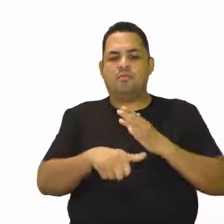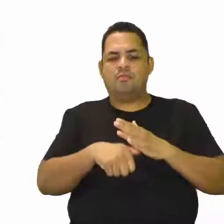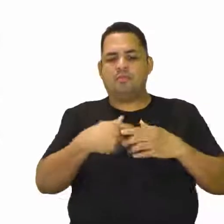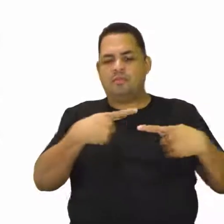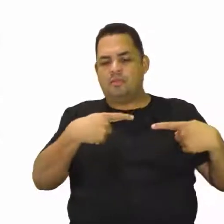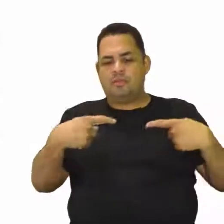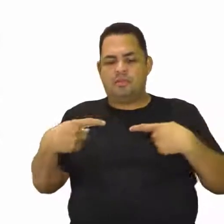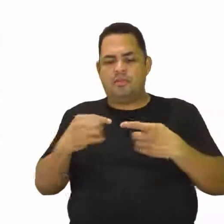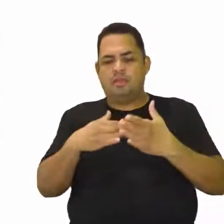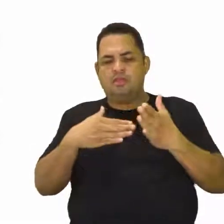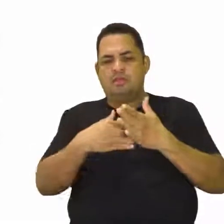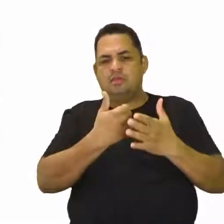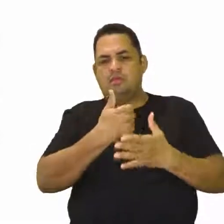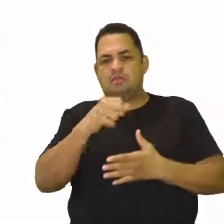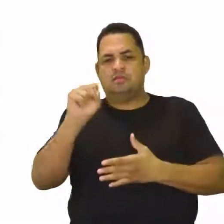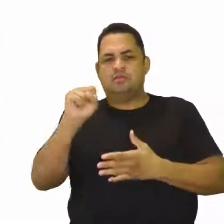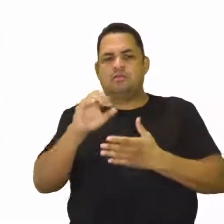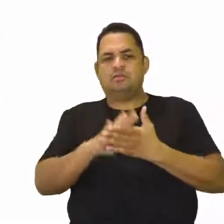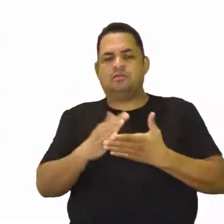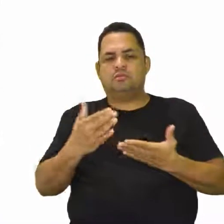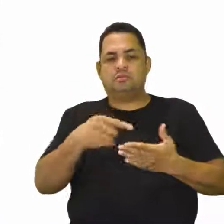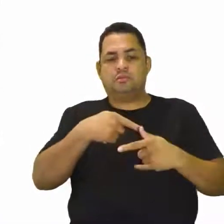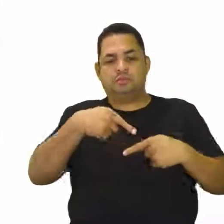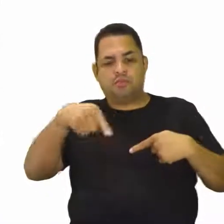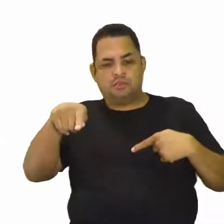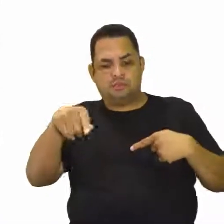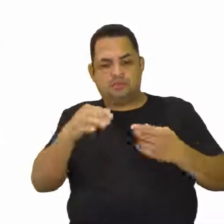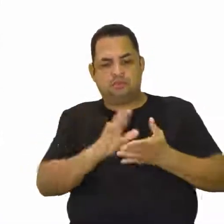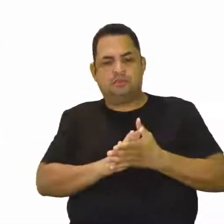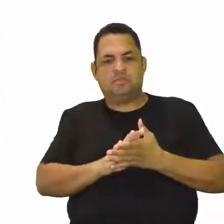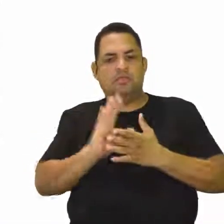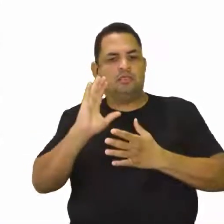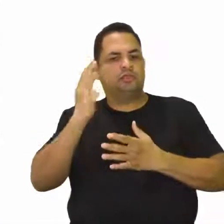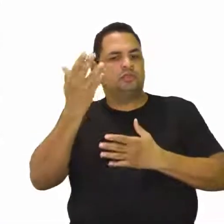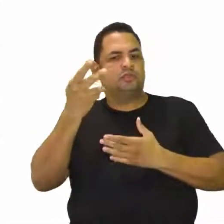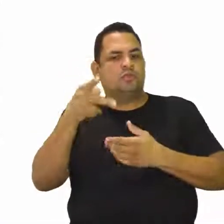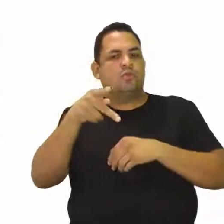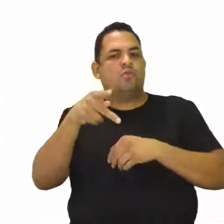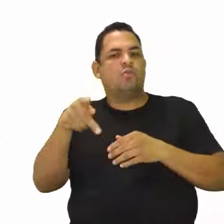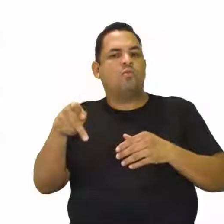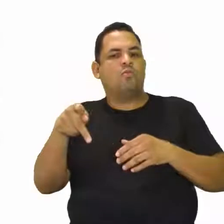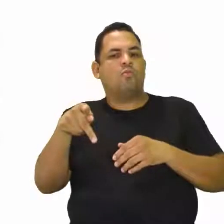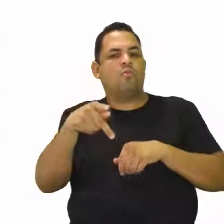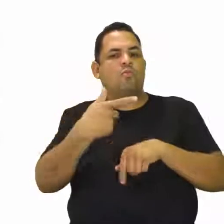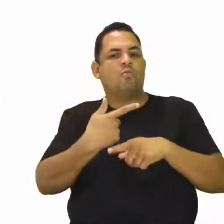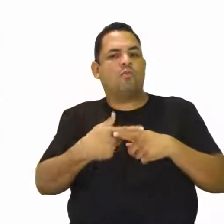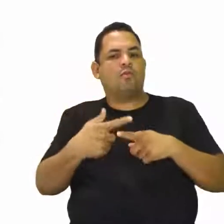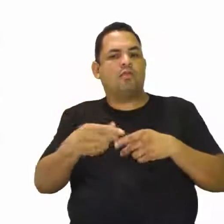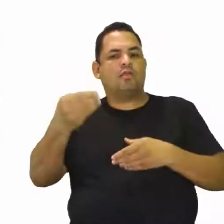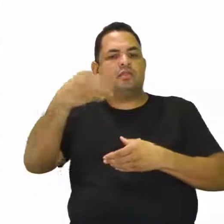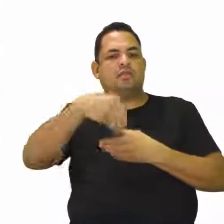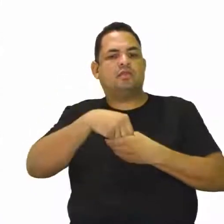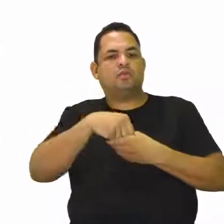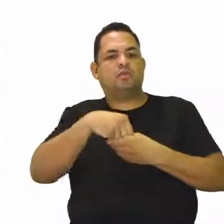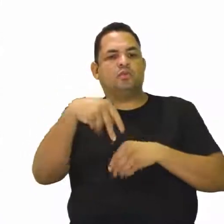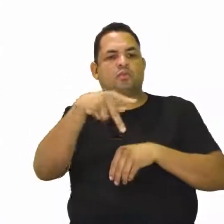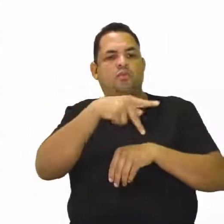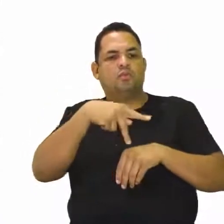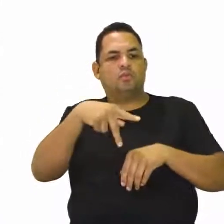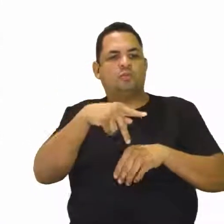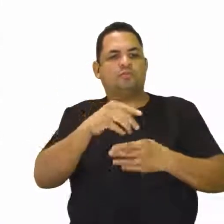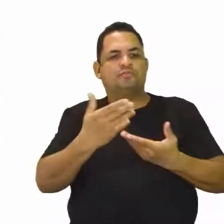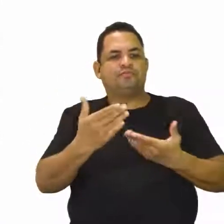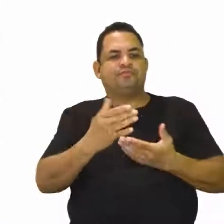acabam saindo para resolver um problema interno. Então, vejam só, os soviéticos